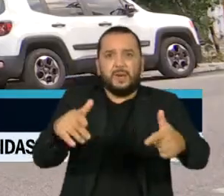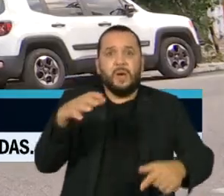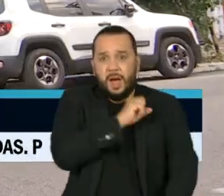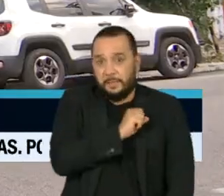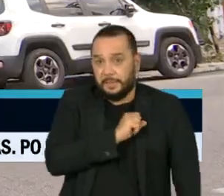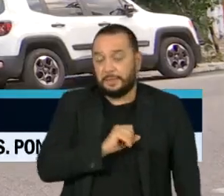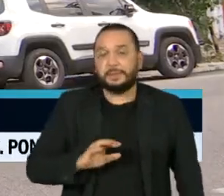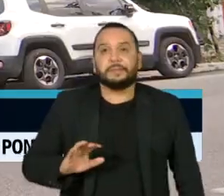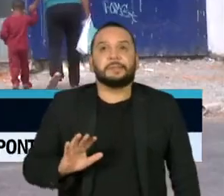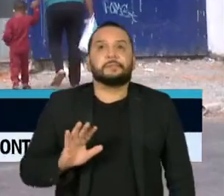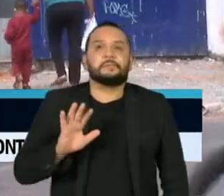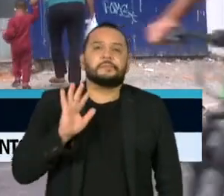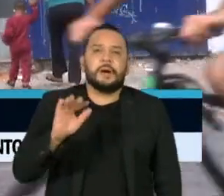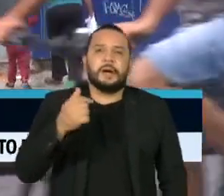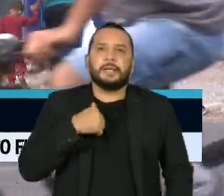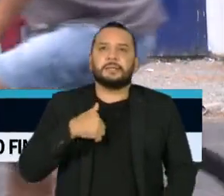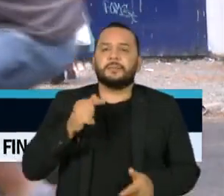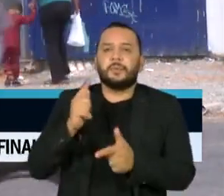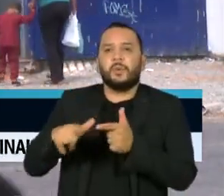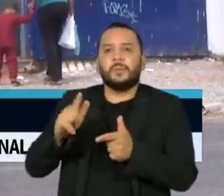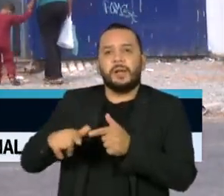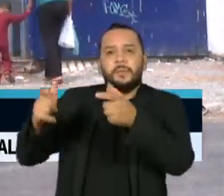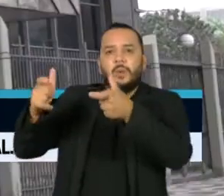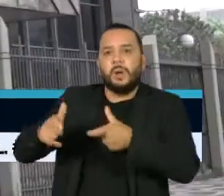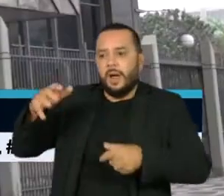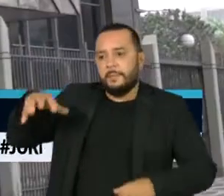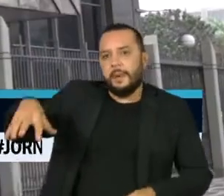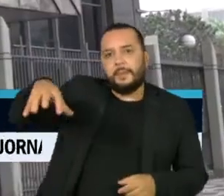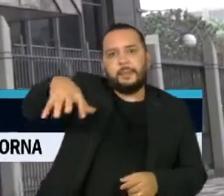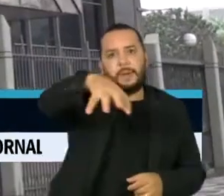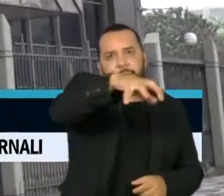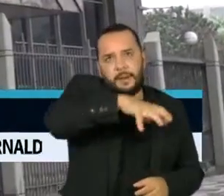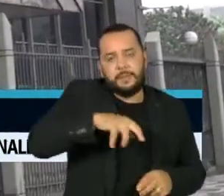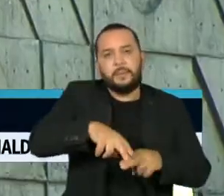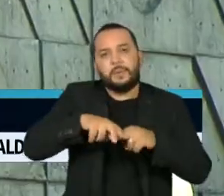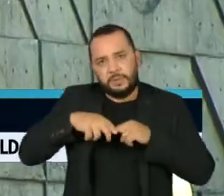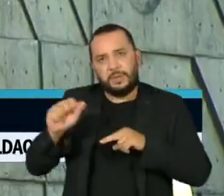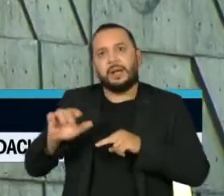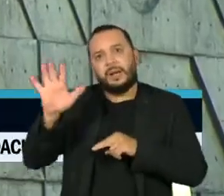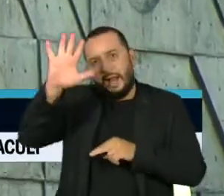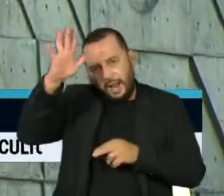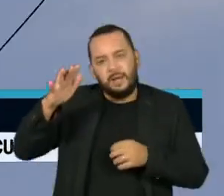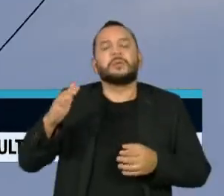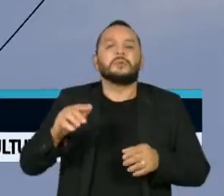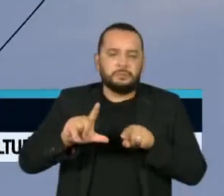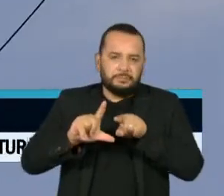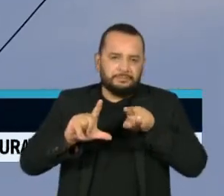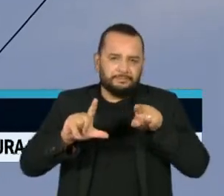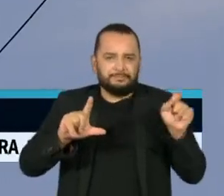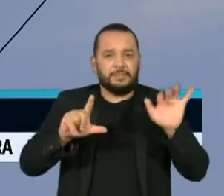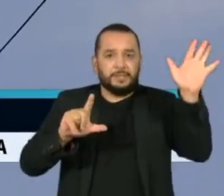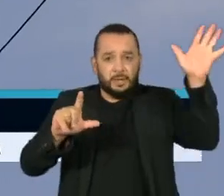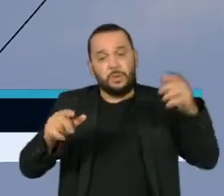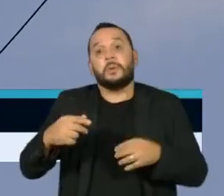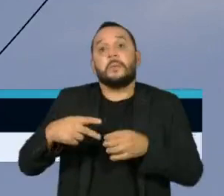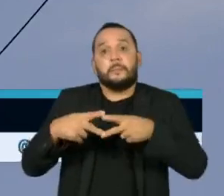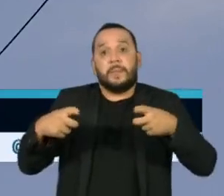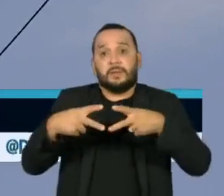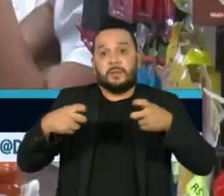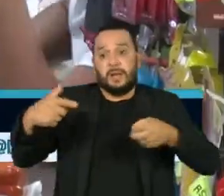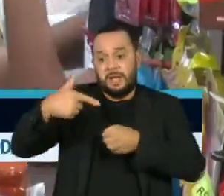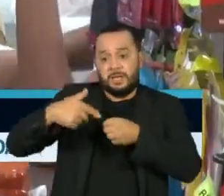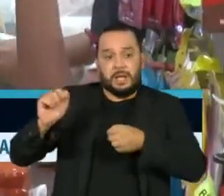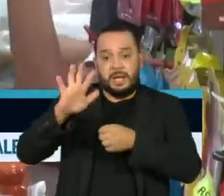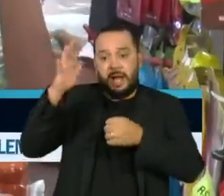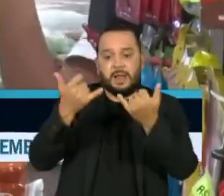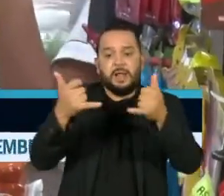que fatores locais também explicam a alta da inflação, como a política de preços da Petrobras e o aumento dos preços da energia